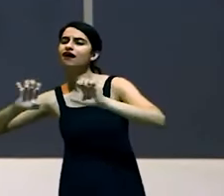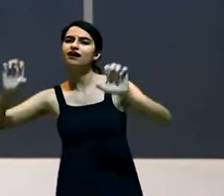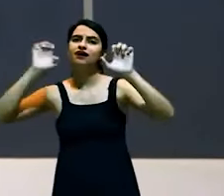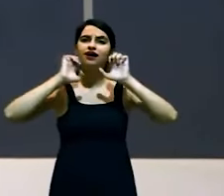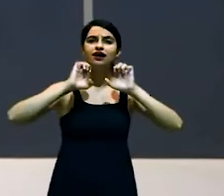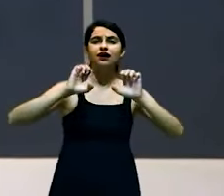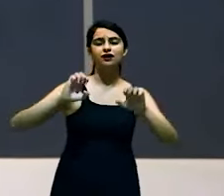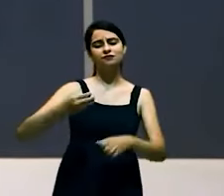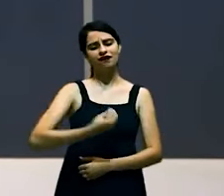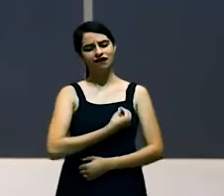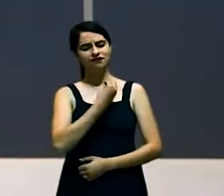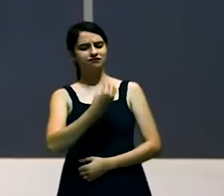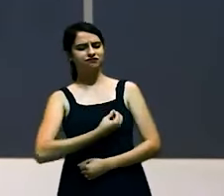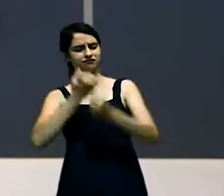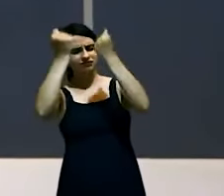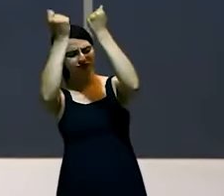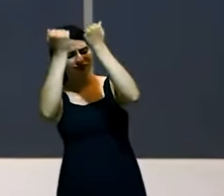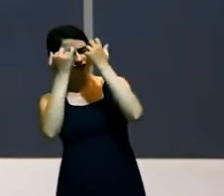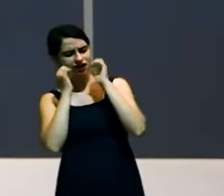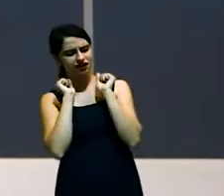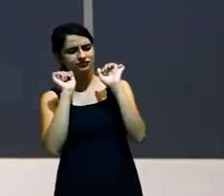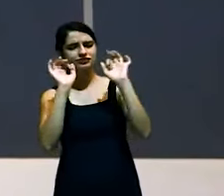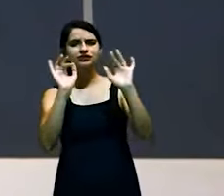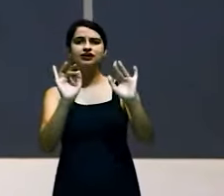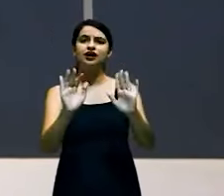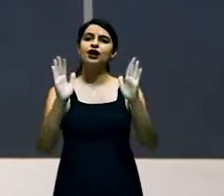Abençoe a nossa vida. Nós oramos, Pai,